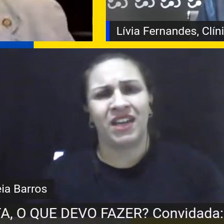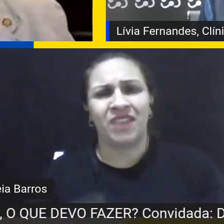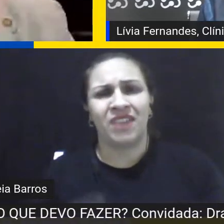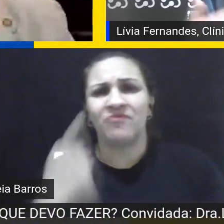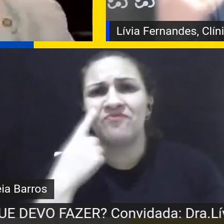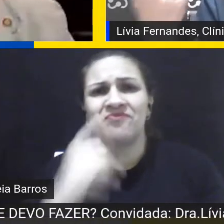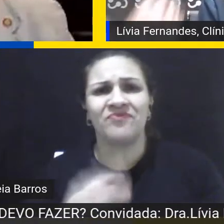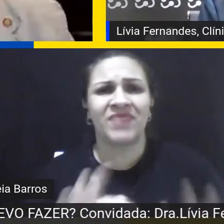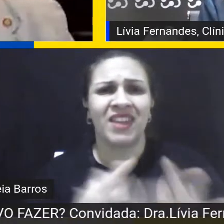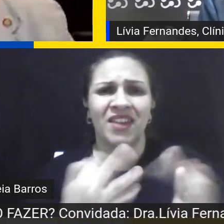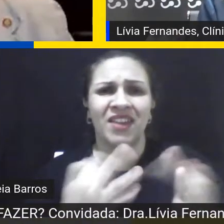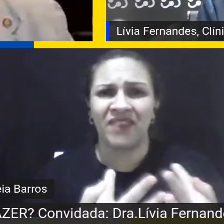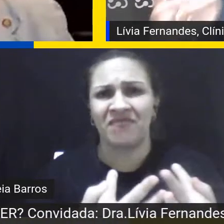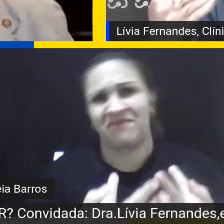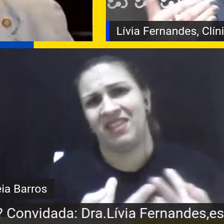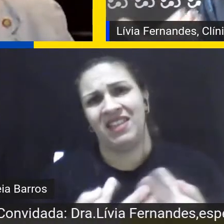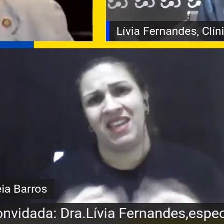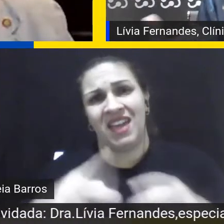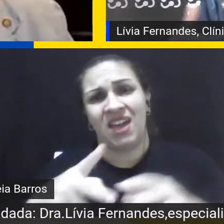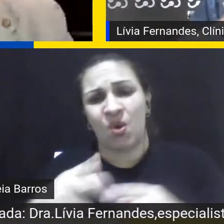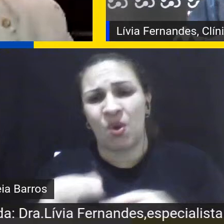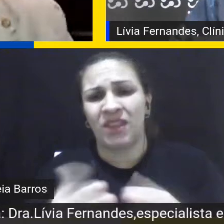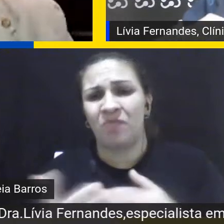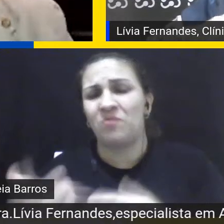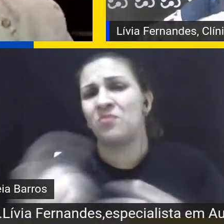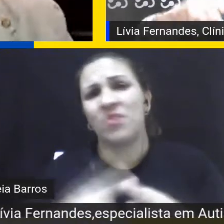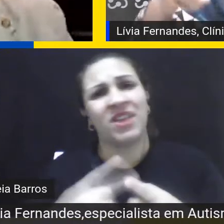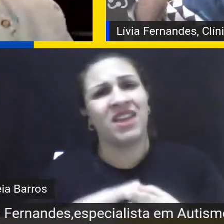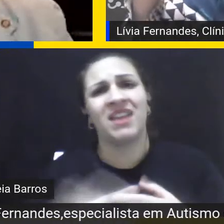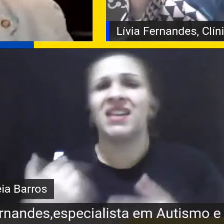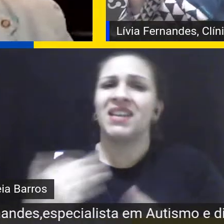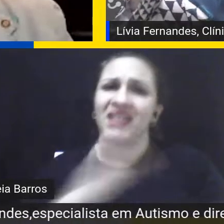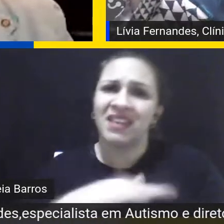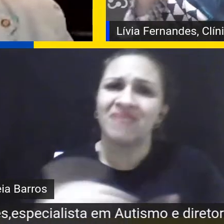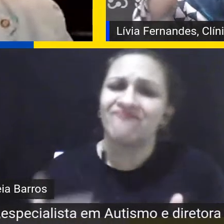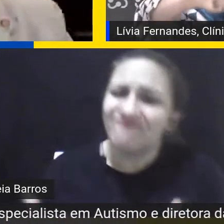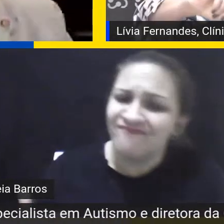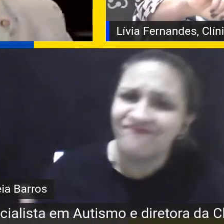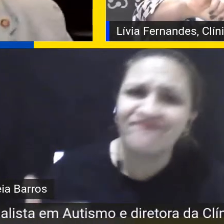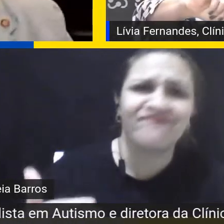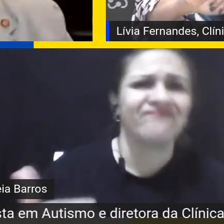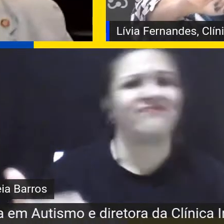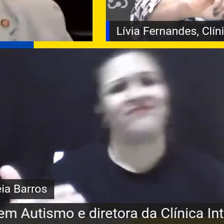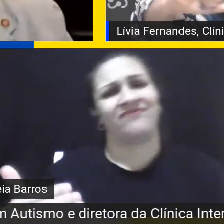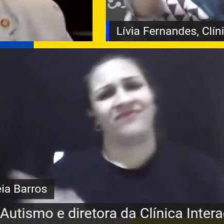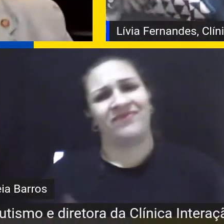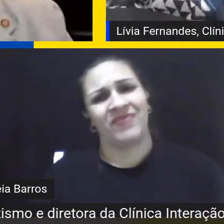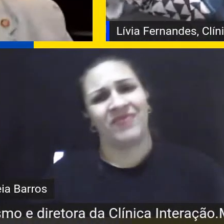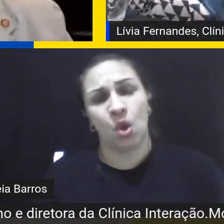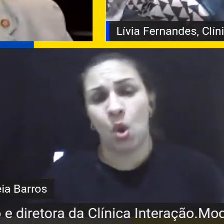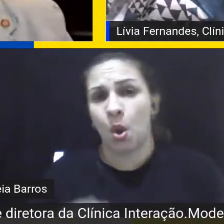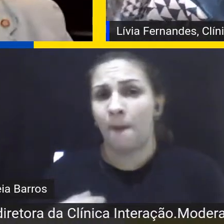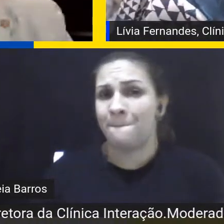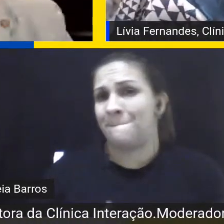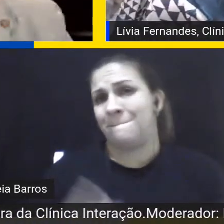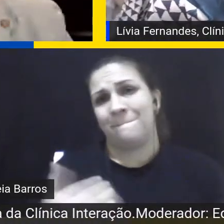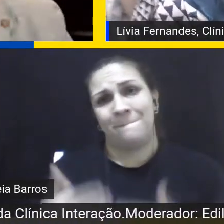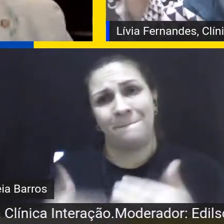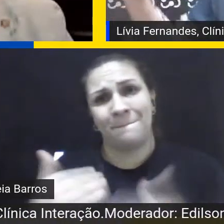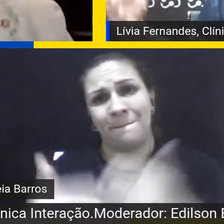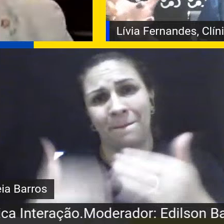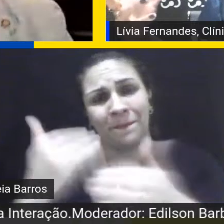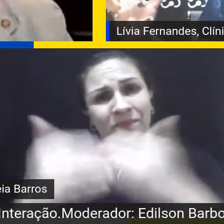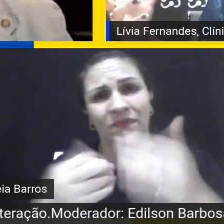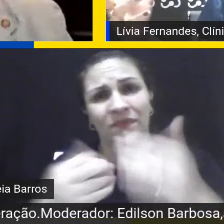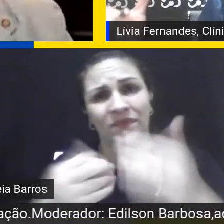com a criança ainda em processo. E muitas crianças em processo, num processo assim imenso de ganho. E